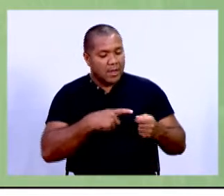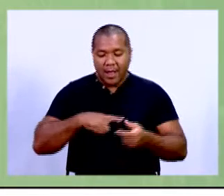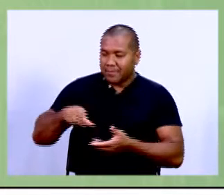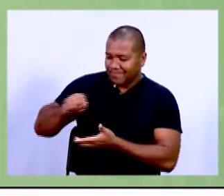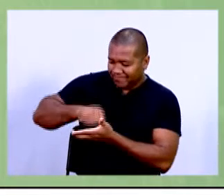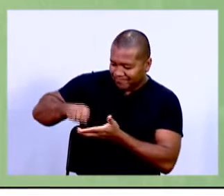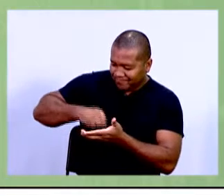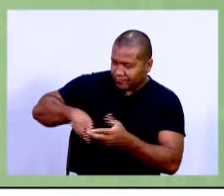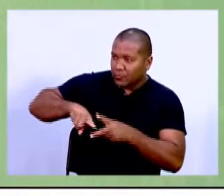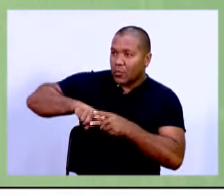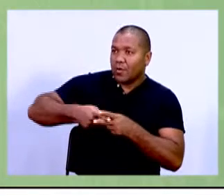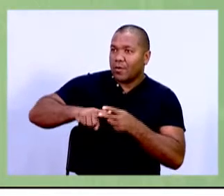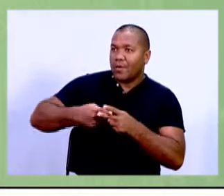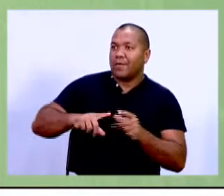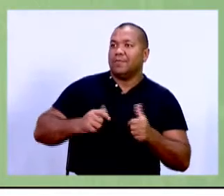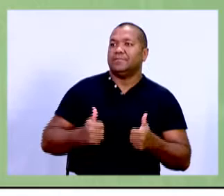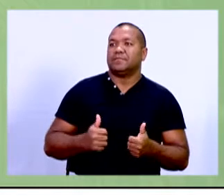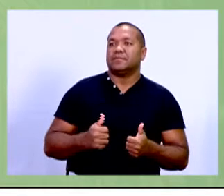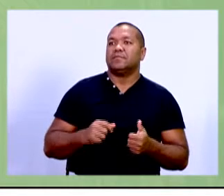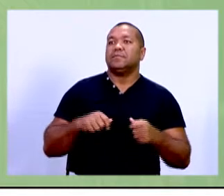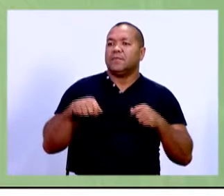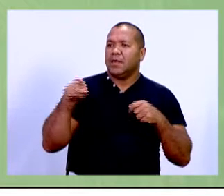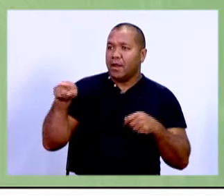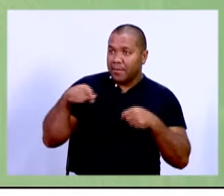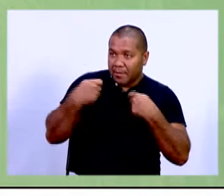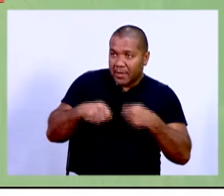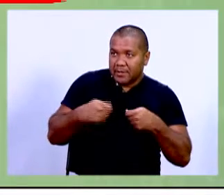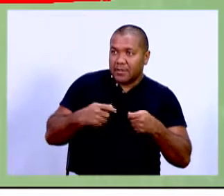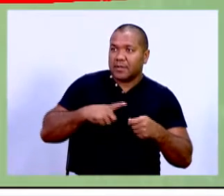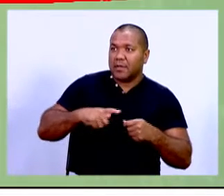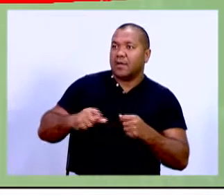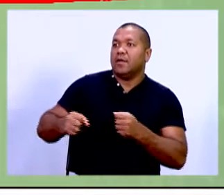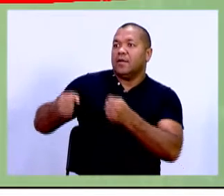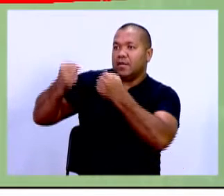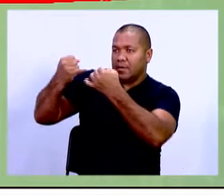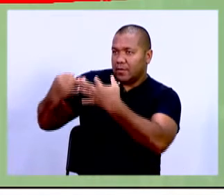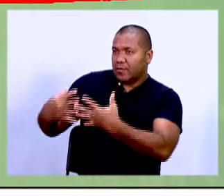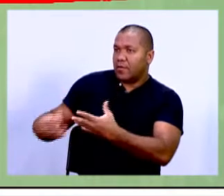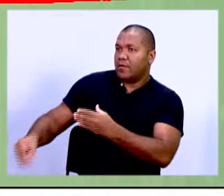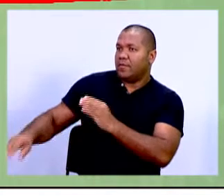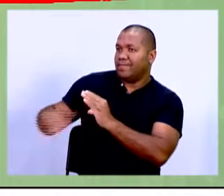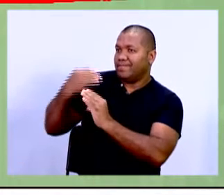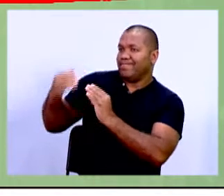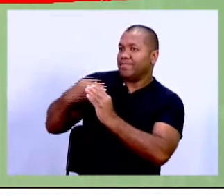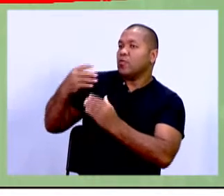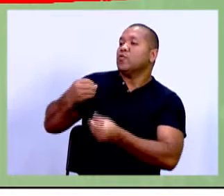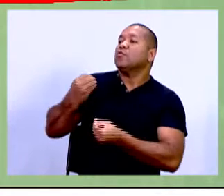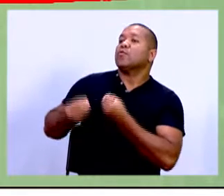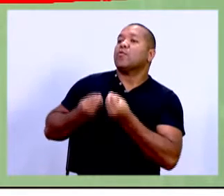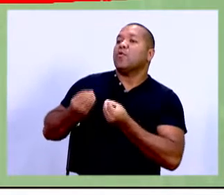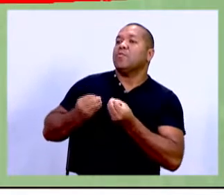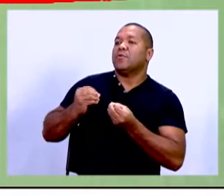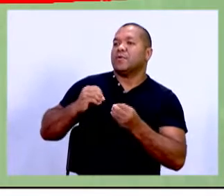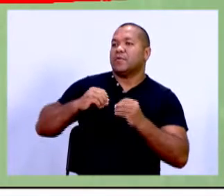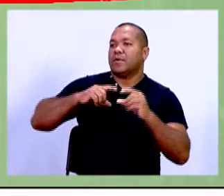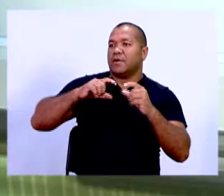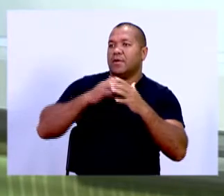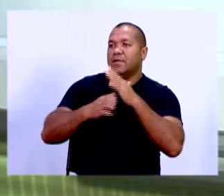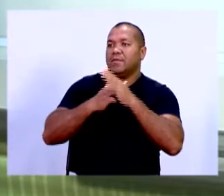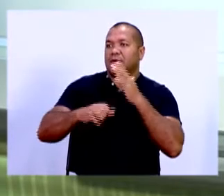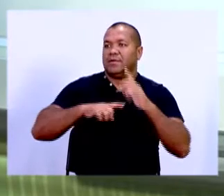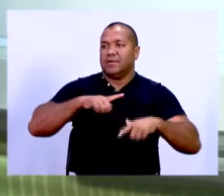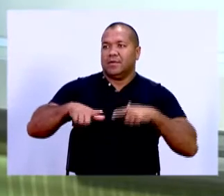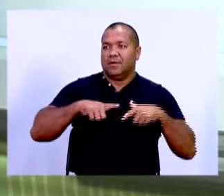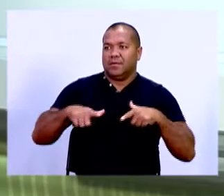um reparo, um conserto. Ele precisa ter mais informações sobre a produtividade da empresa. Então, o